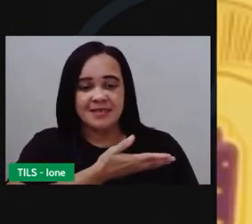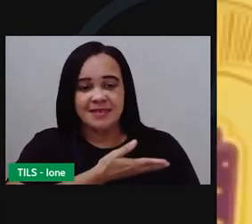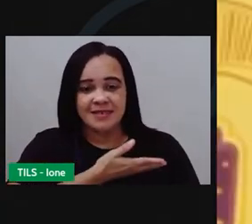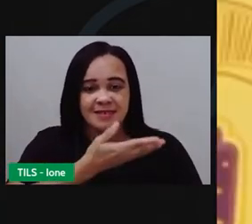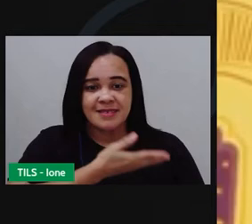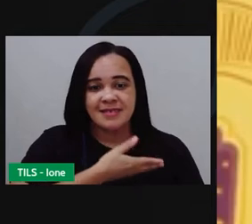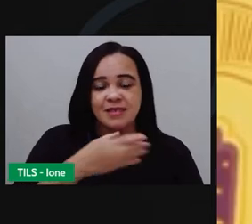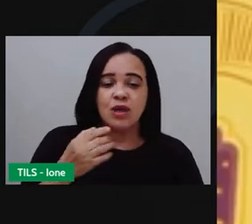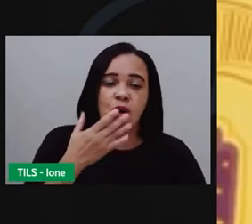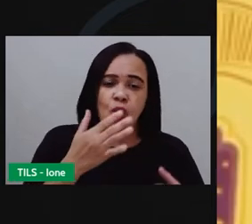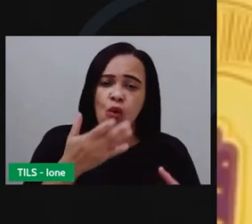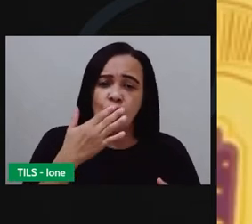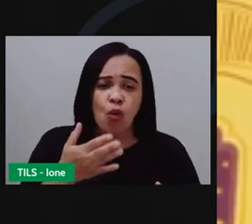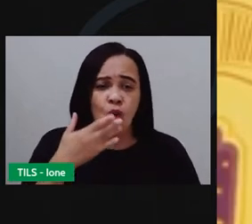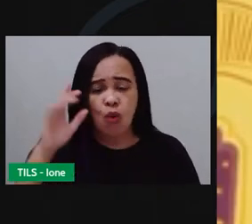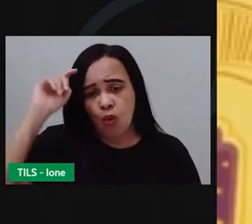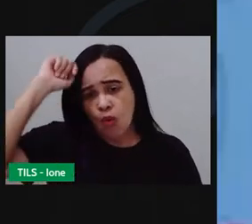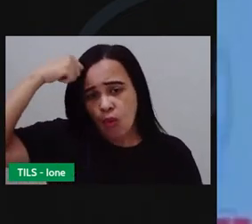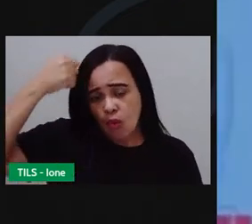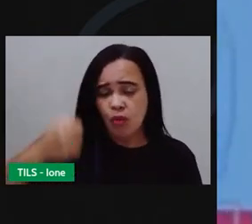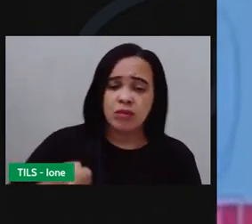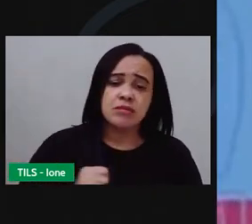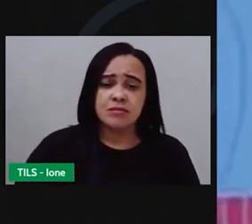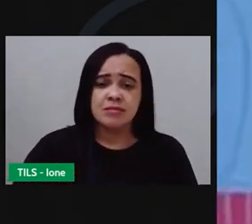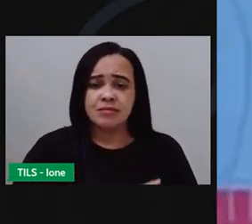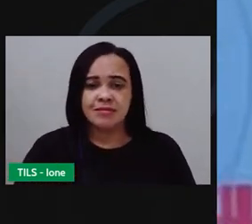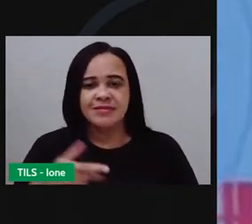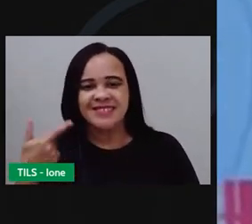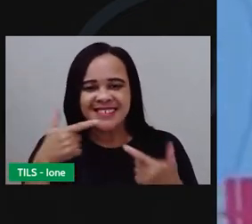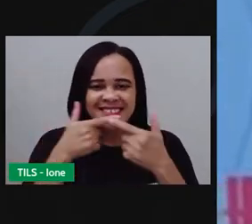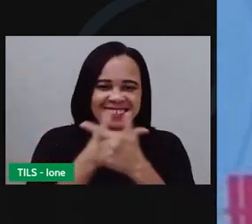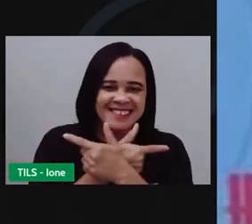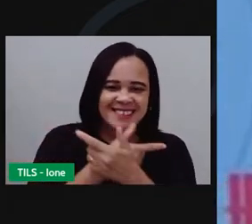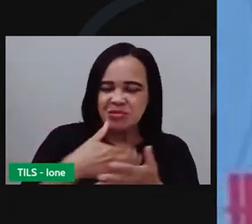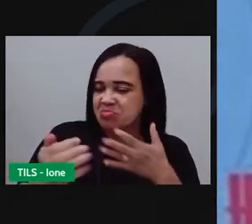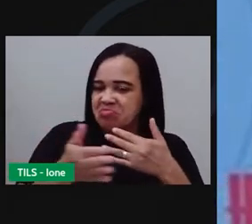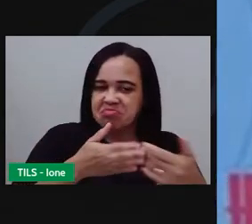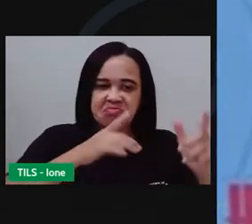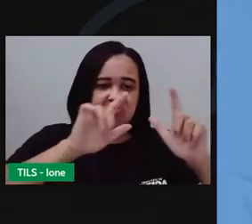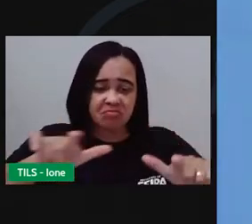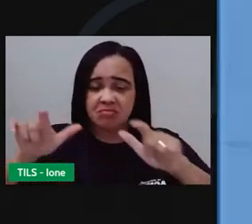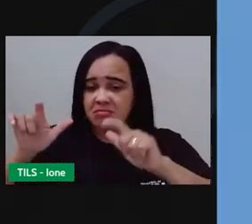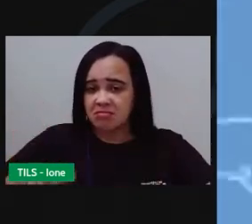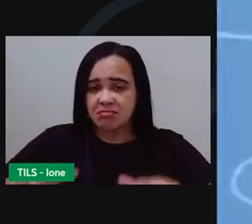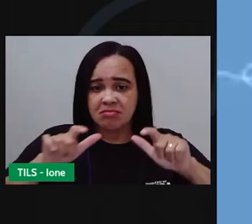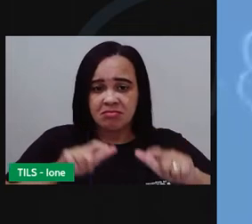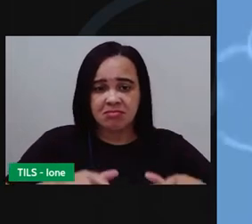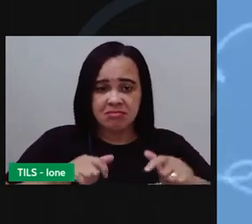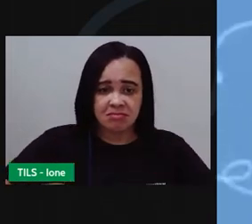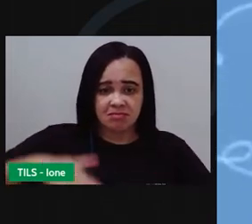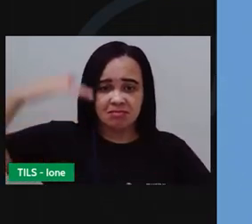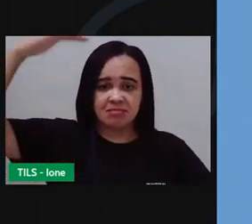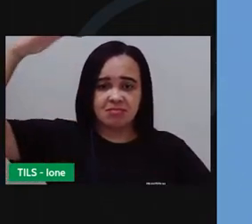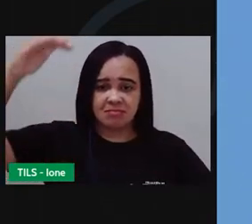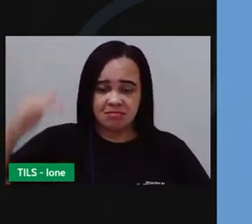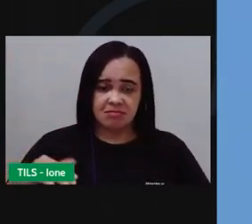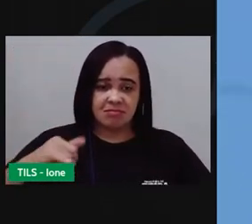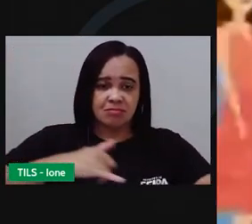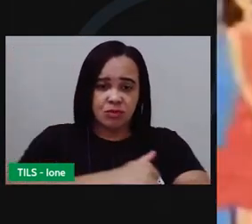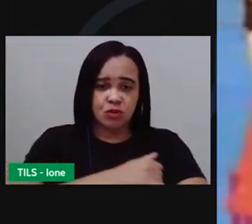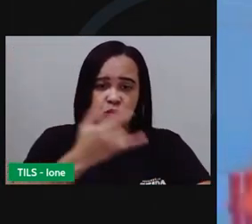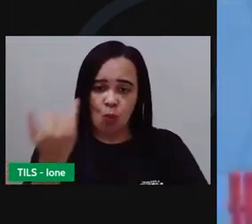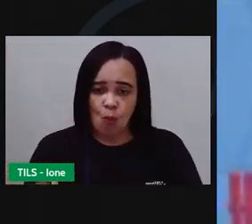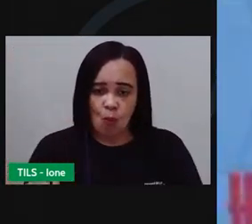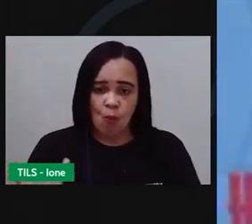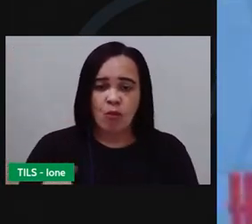cor de toda raça toda crença toda graça amigo é de qualquer lugar tem gente alta, baixa, gorda, magra mas o